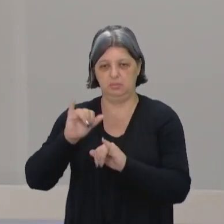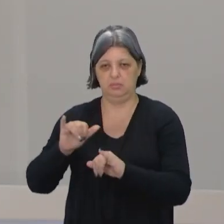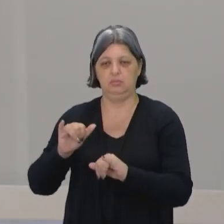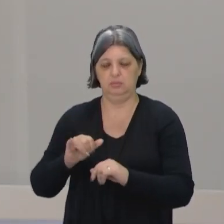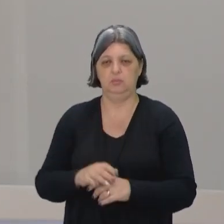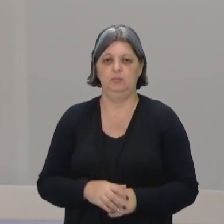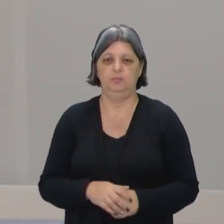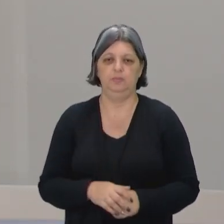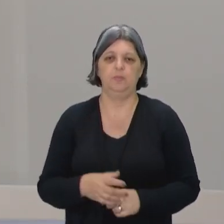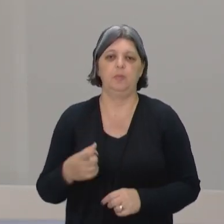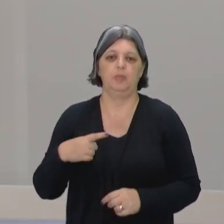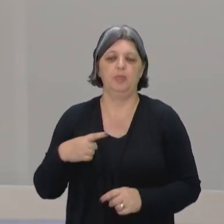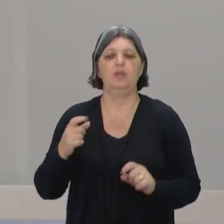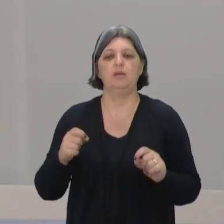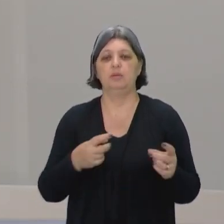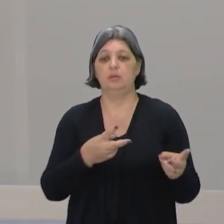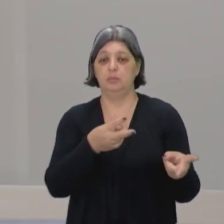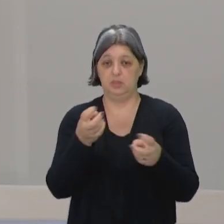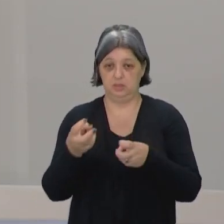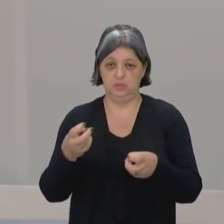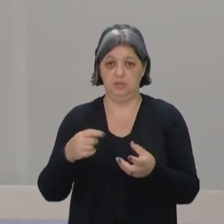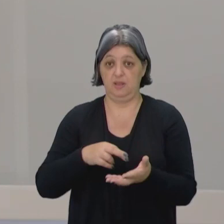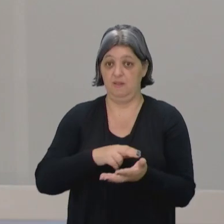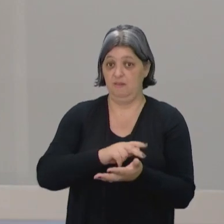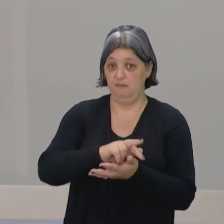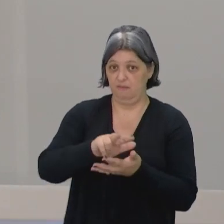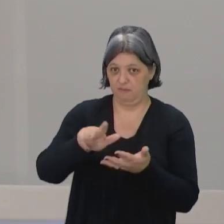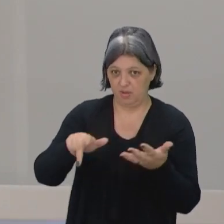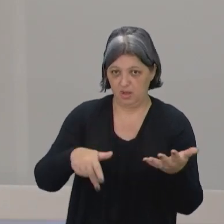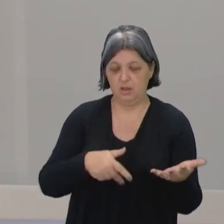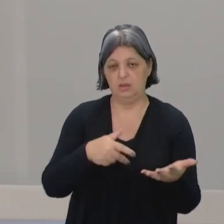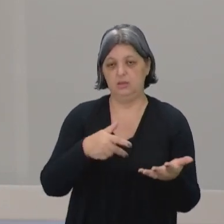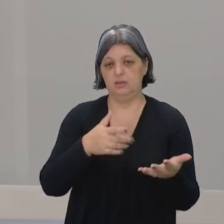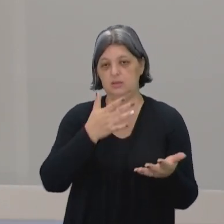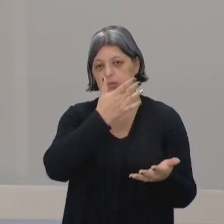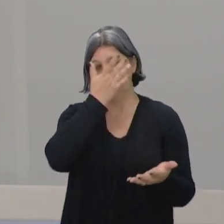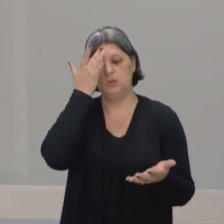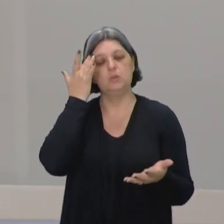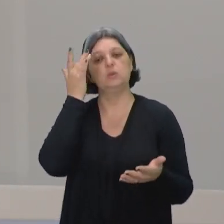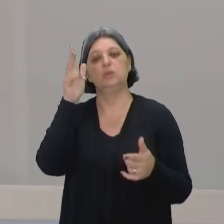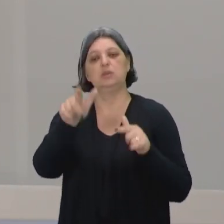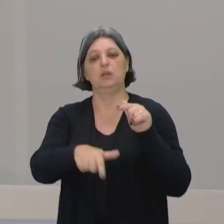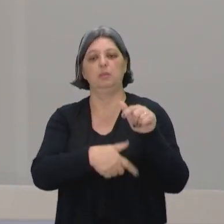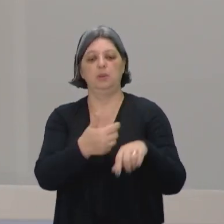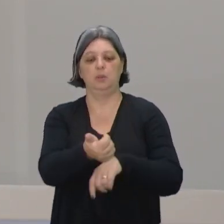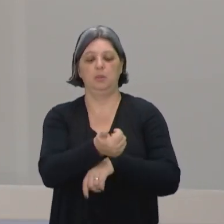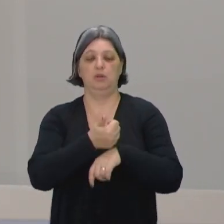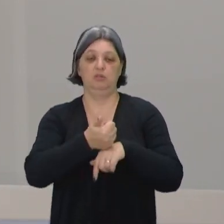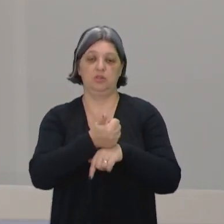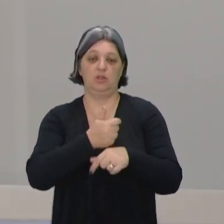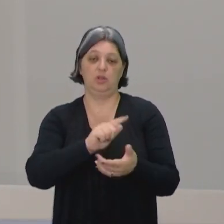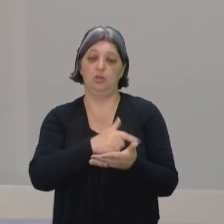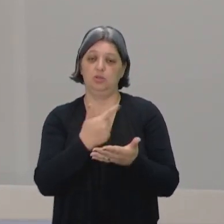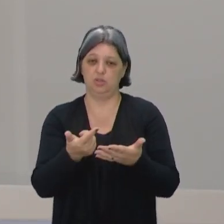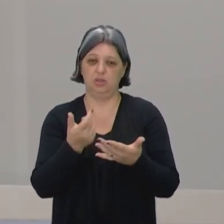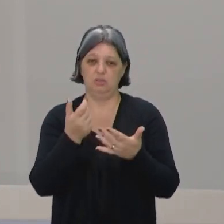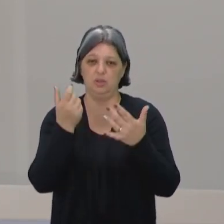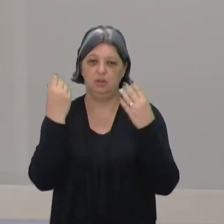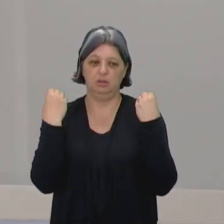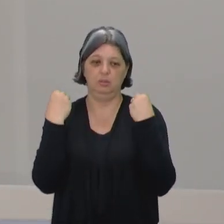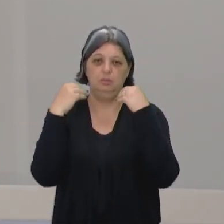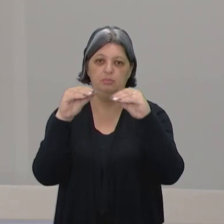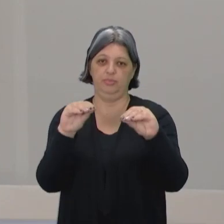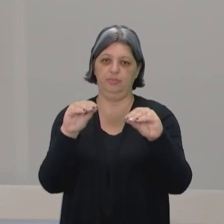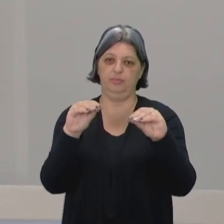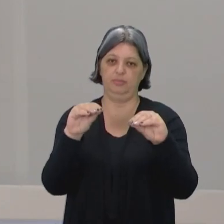também, que eu tenho observado que muitos jornais de grande circulação, o que eles têm feito? Eles colocam uma manchete que dá